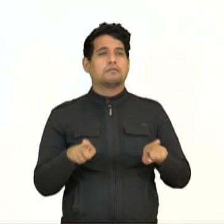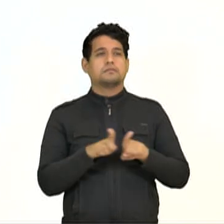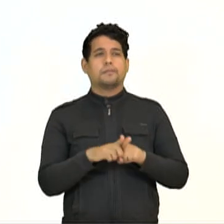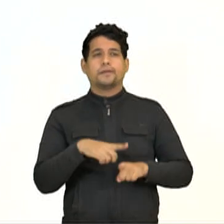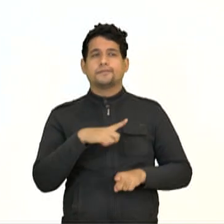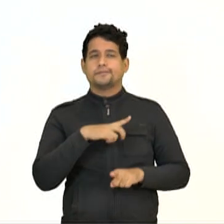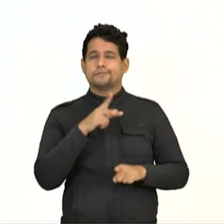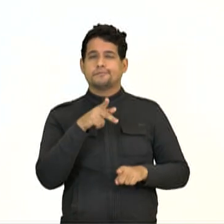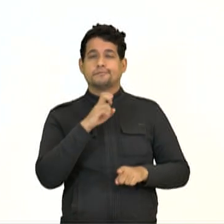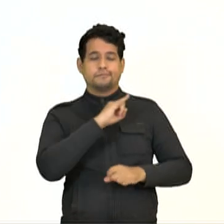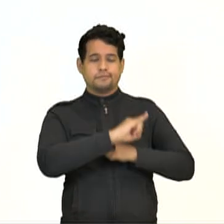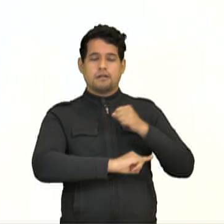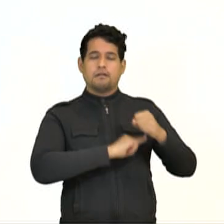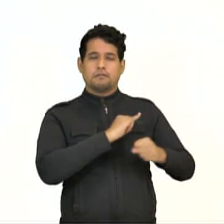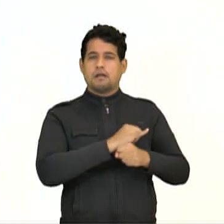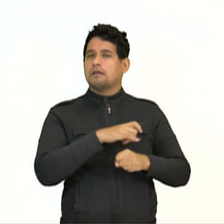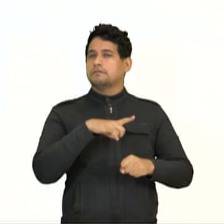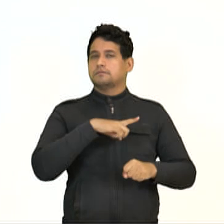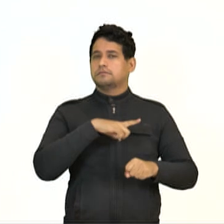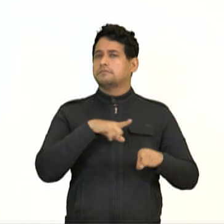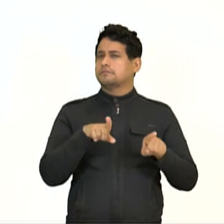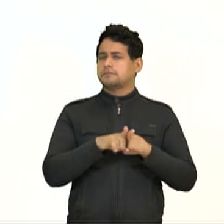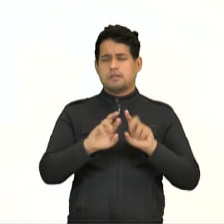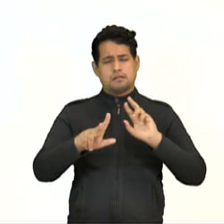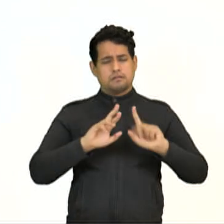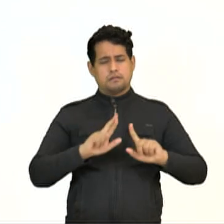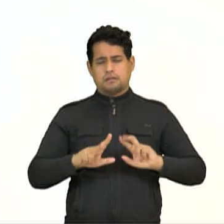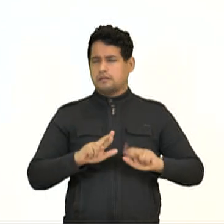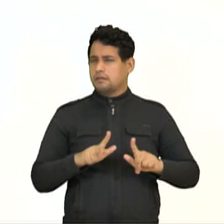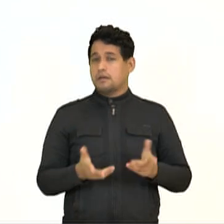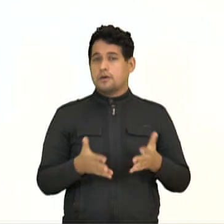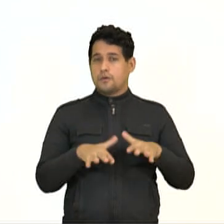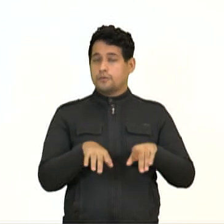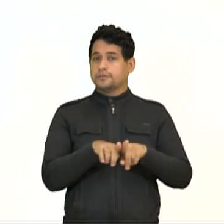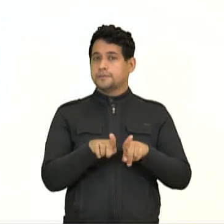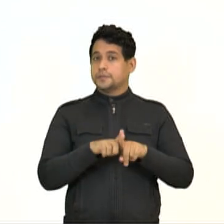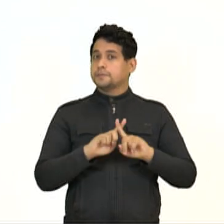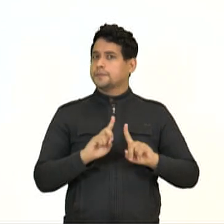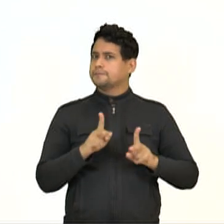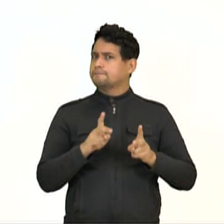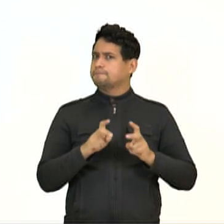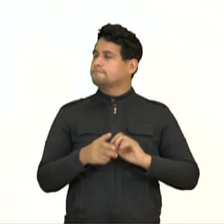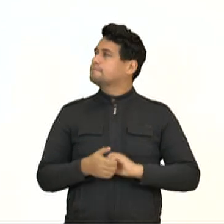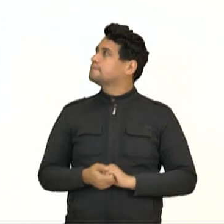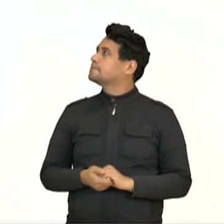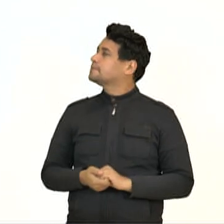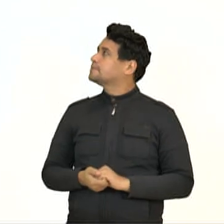Utilities, internet and housekeeping included. Call